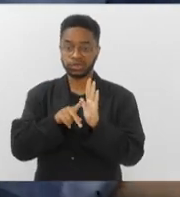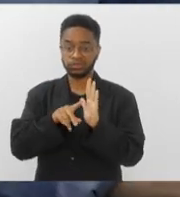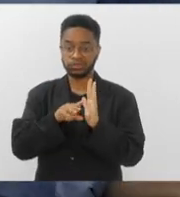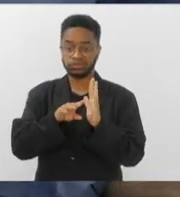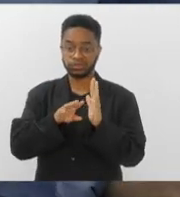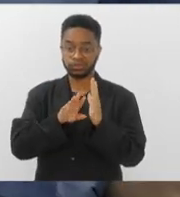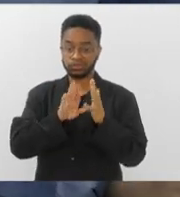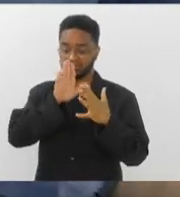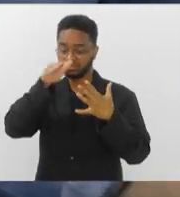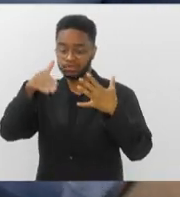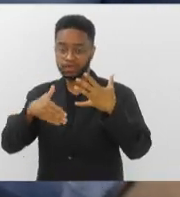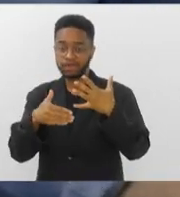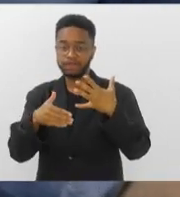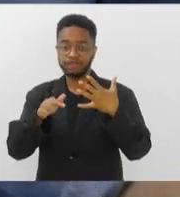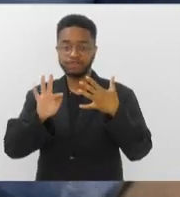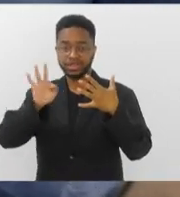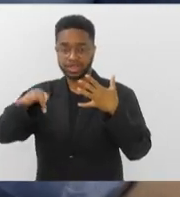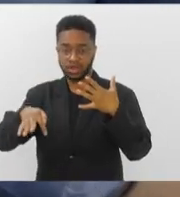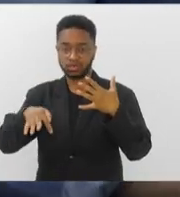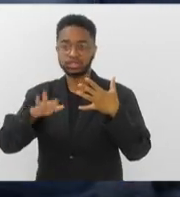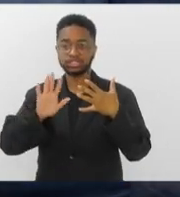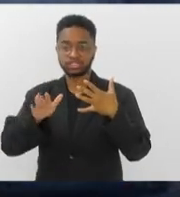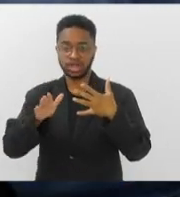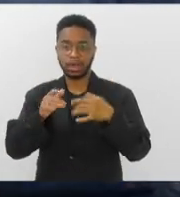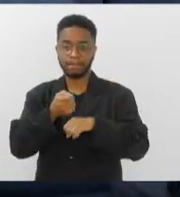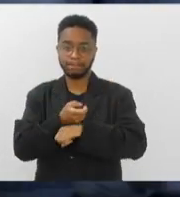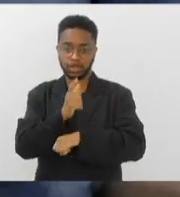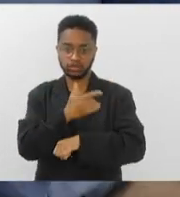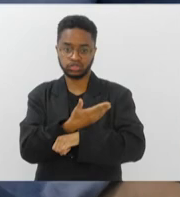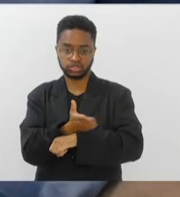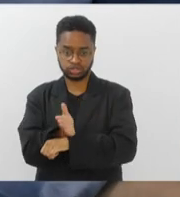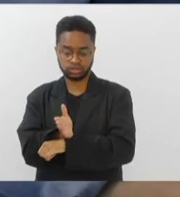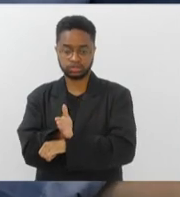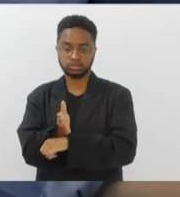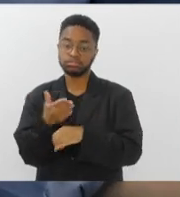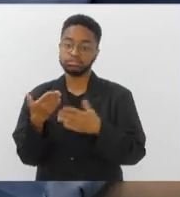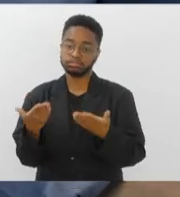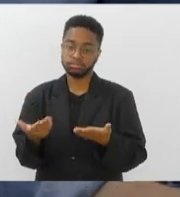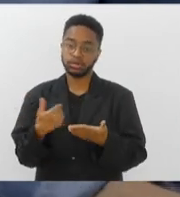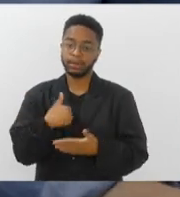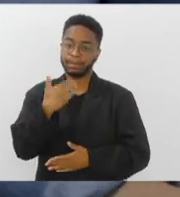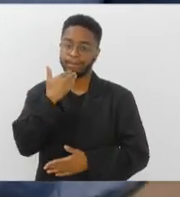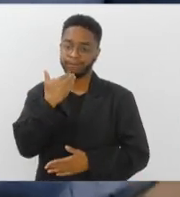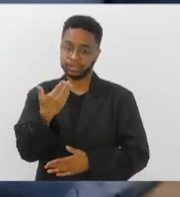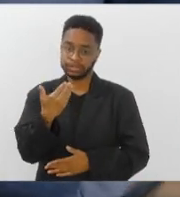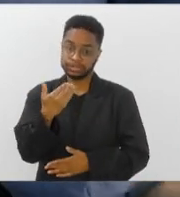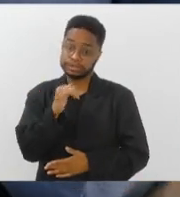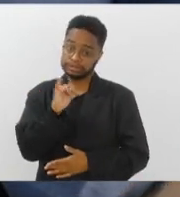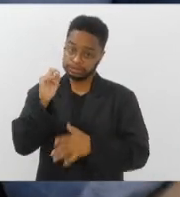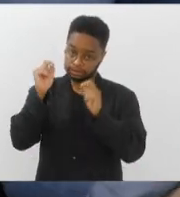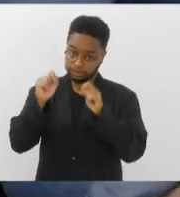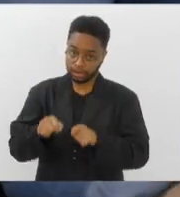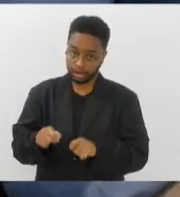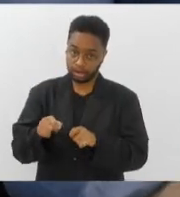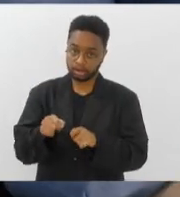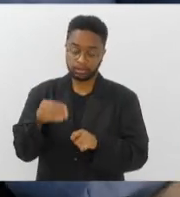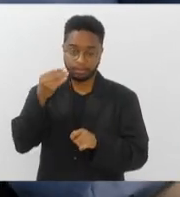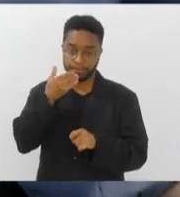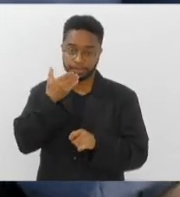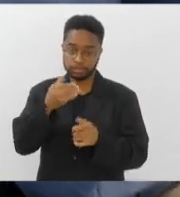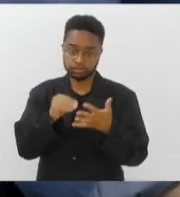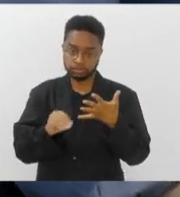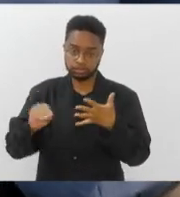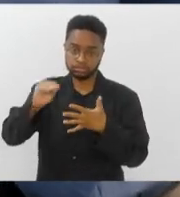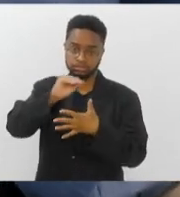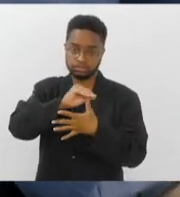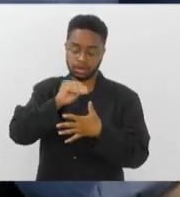pauta. Como já passa de meio-dia, queria que em algum momento, se fosse possível, a inversão.